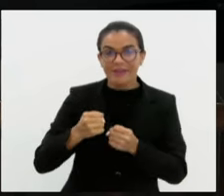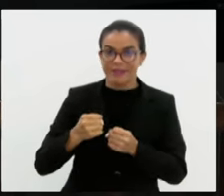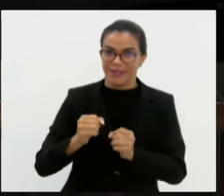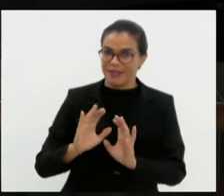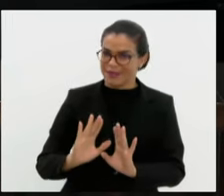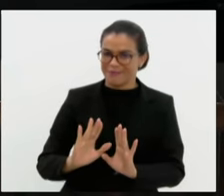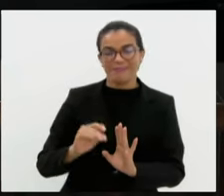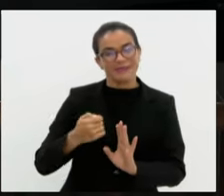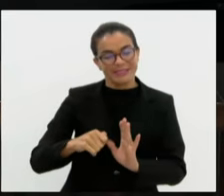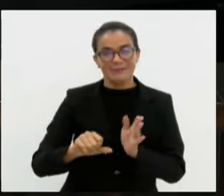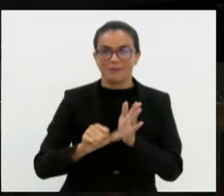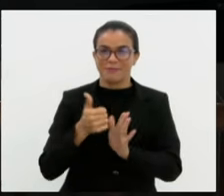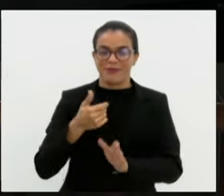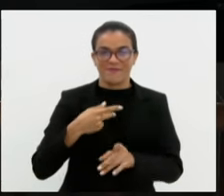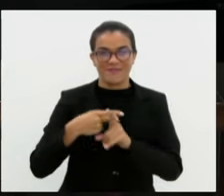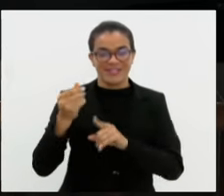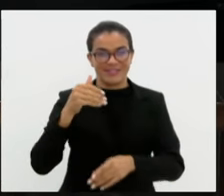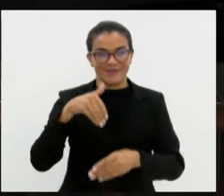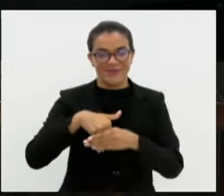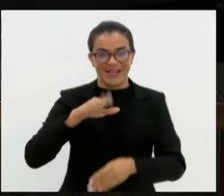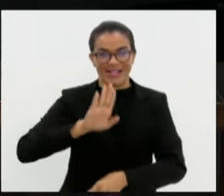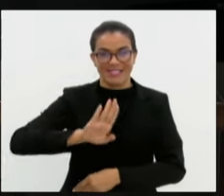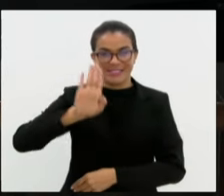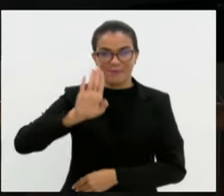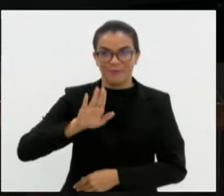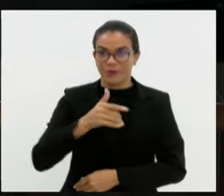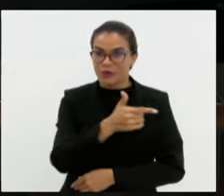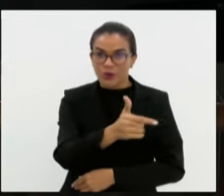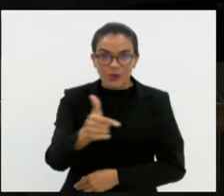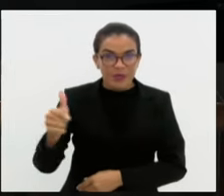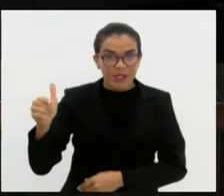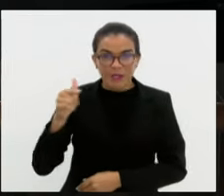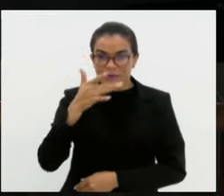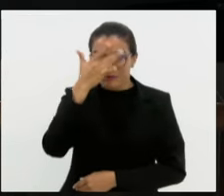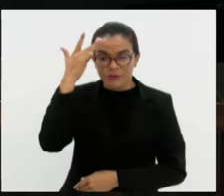tá? Muito obrigado aí. Se não tem mais oradores aqui,